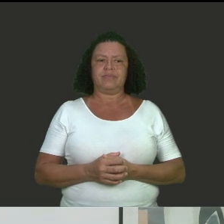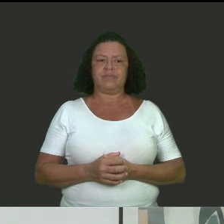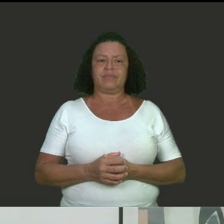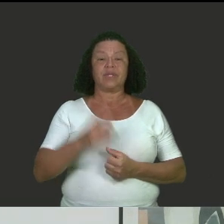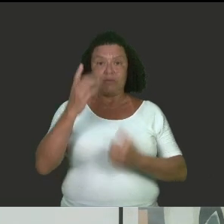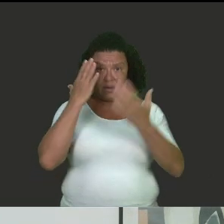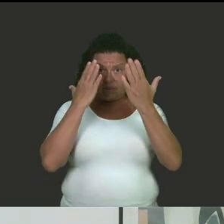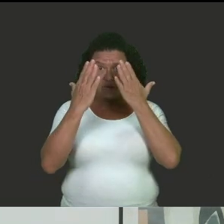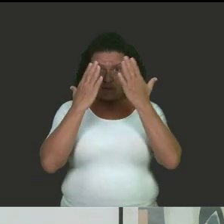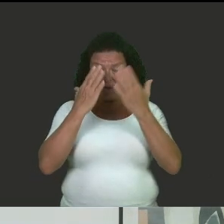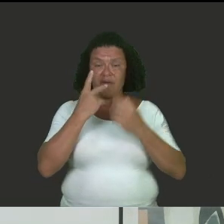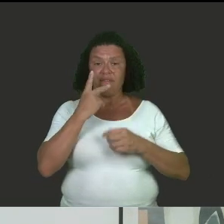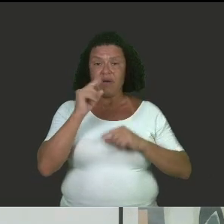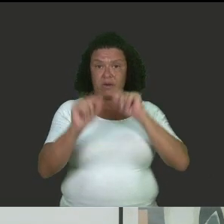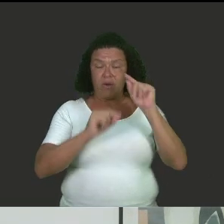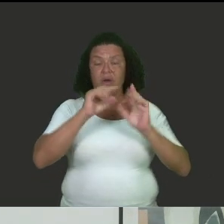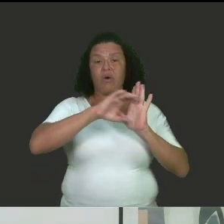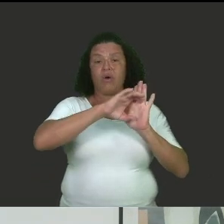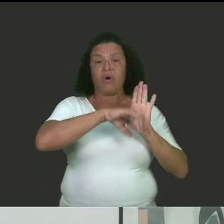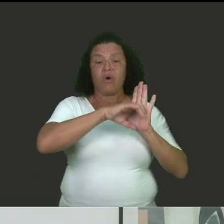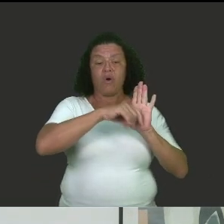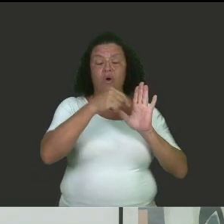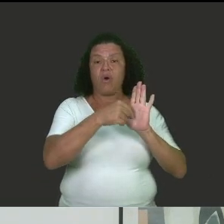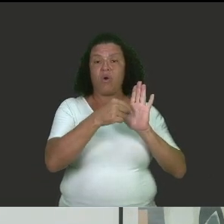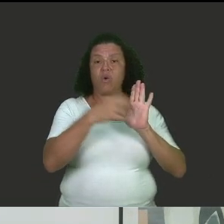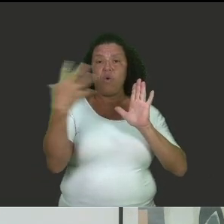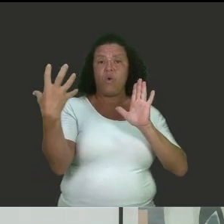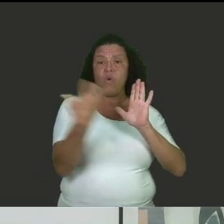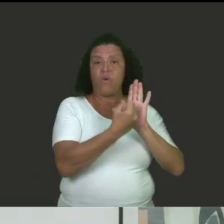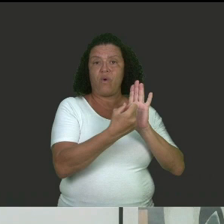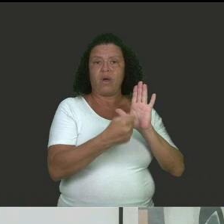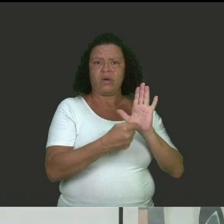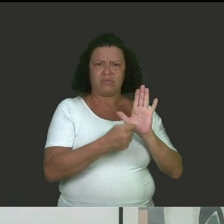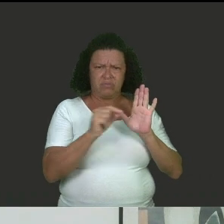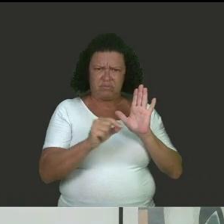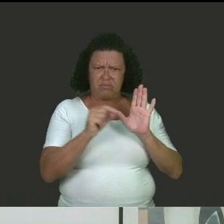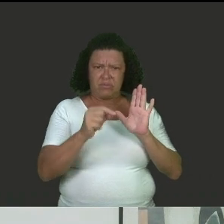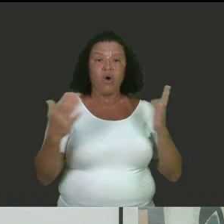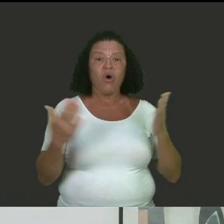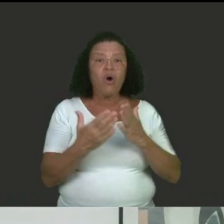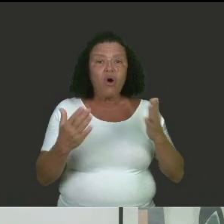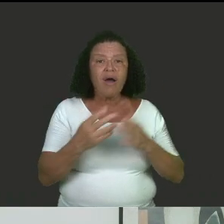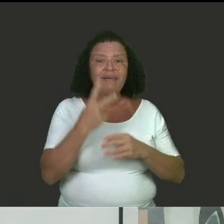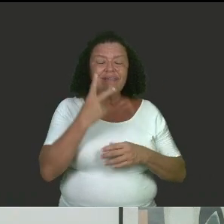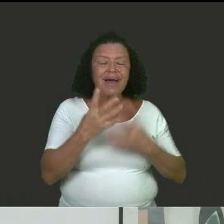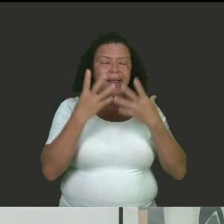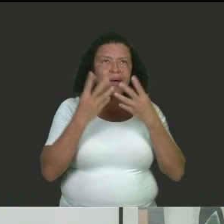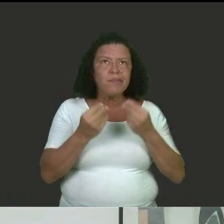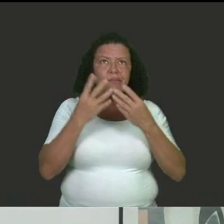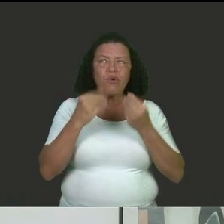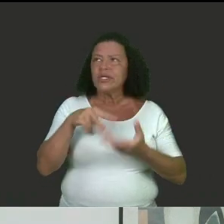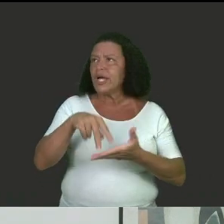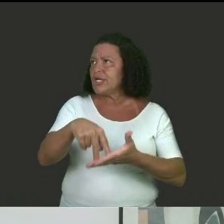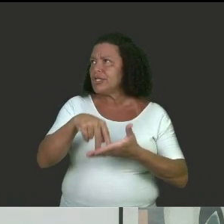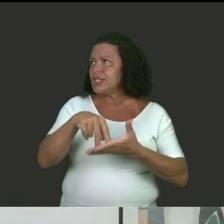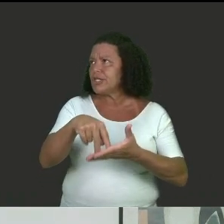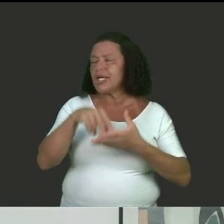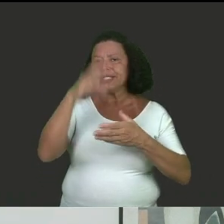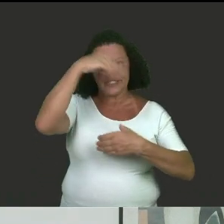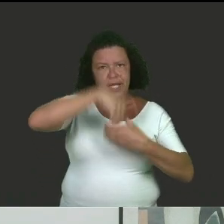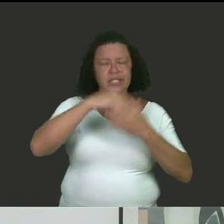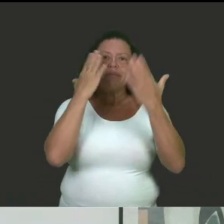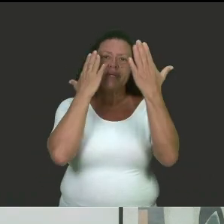também foi trazido o conceito, né, absorvido e hoje em dia se fala muito em resiliência dentro da psicologia, que